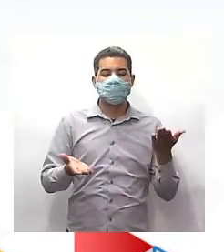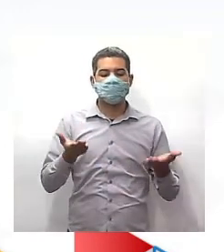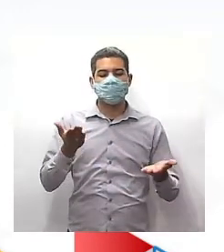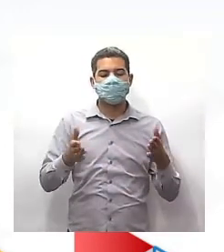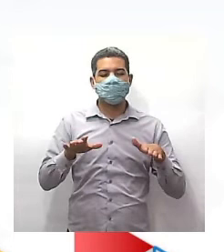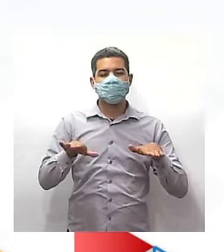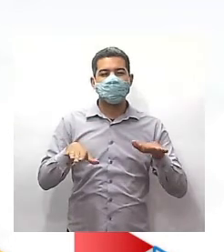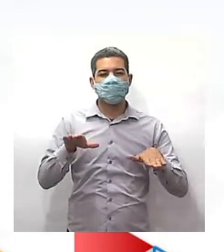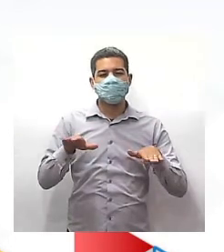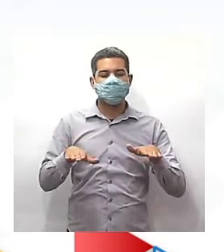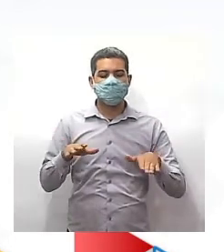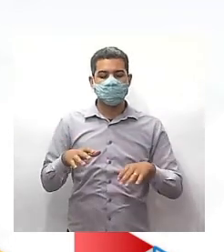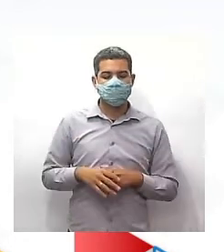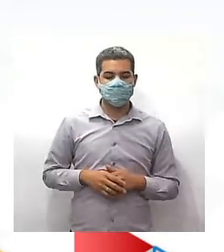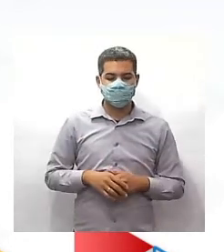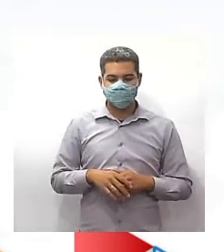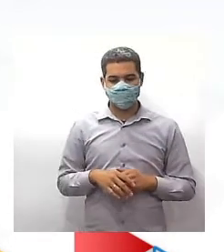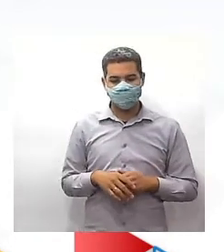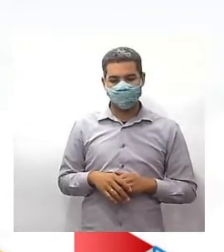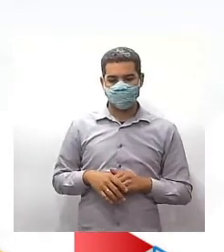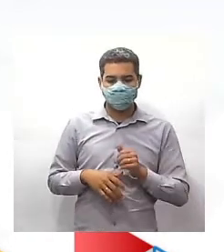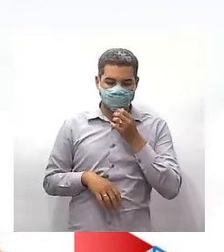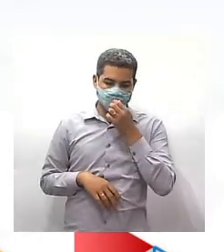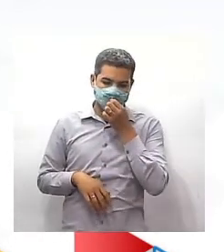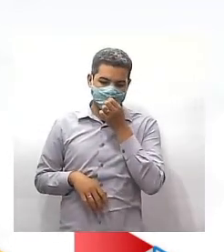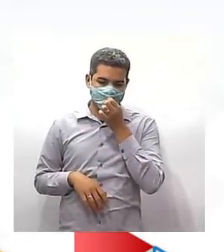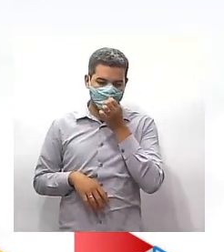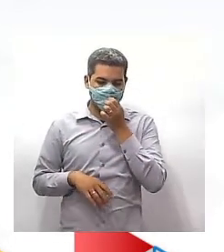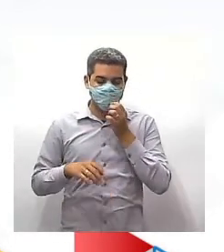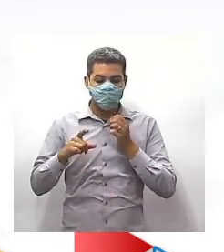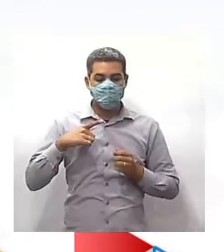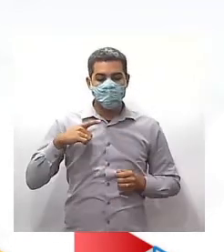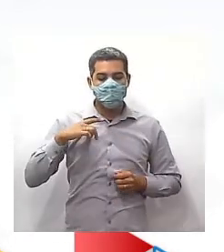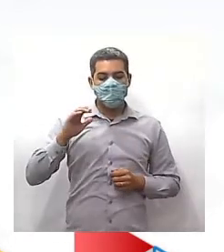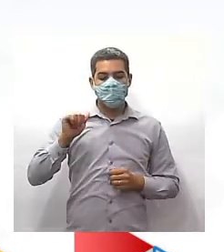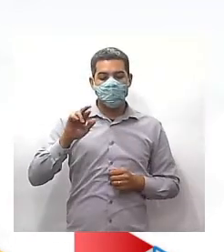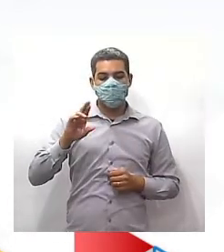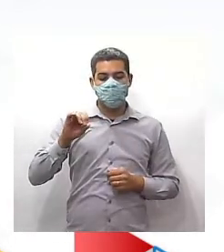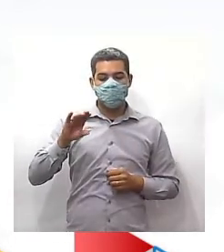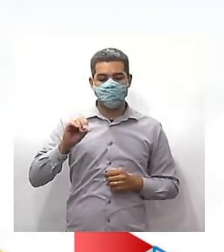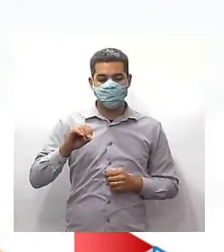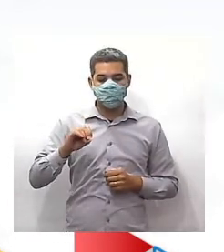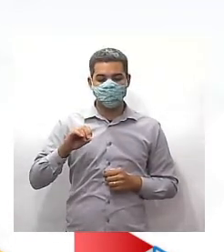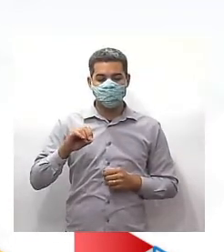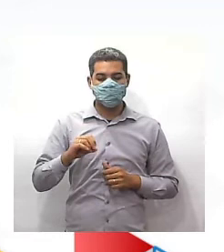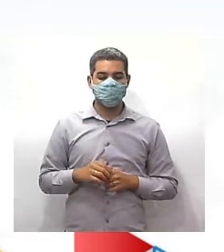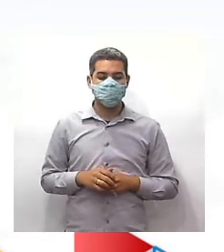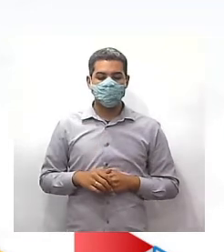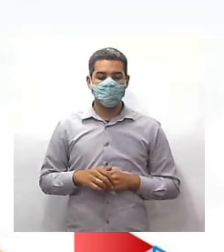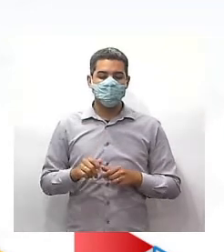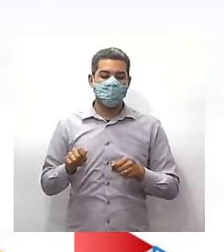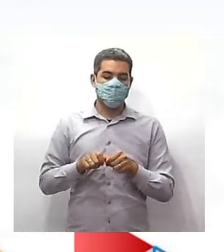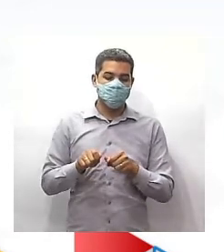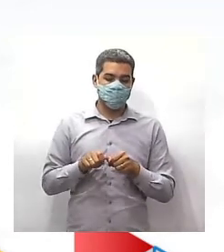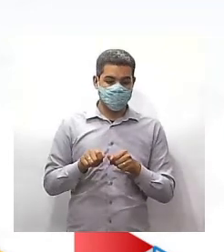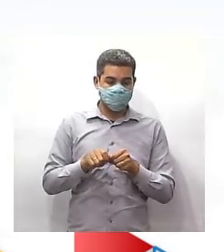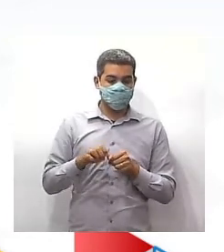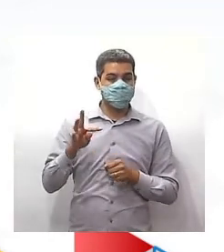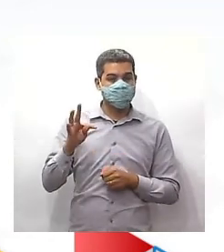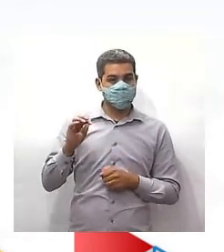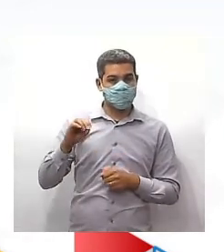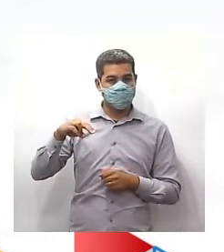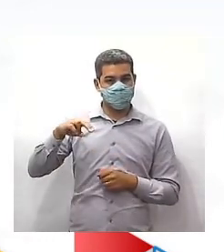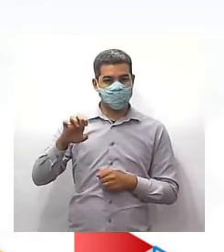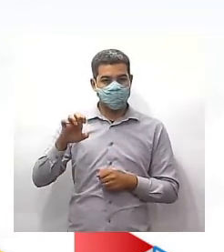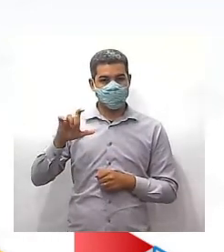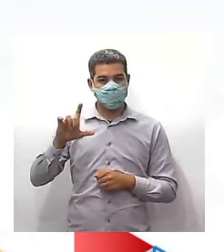preciso, a partir da emissão dos carbonos, de carbono de dióxido, para produção de toneladas. Não